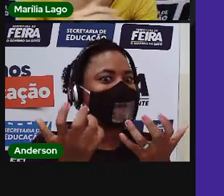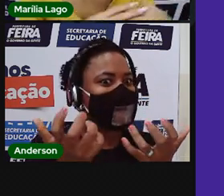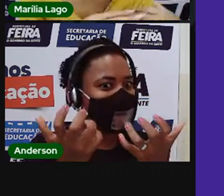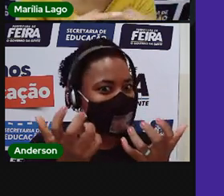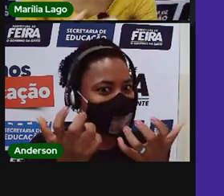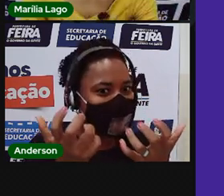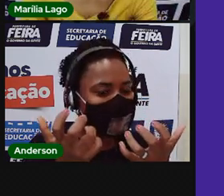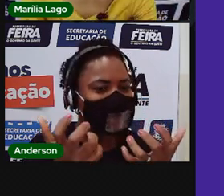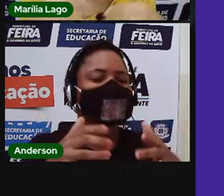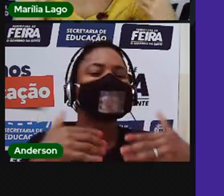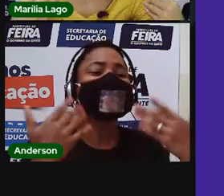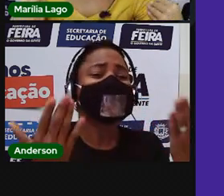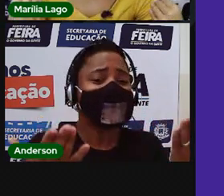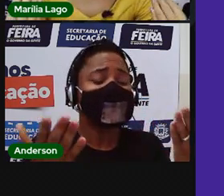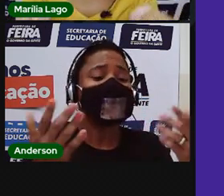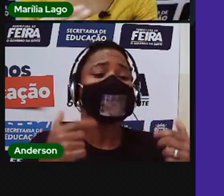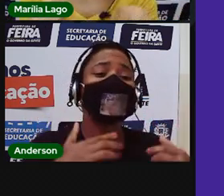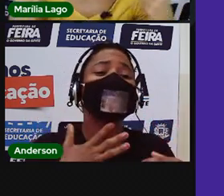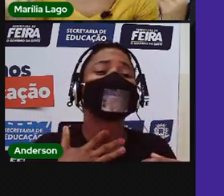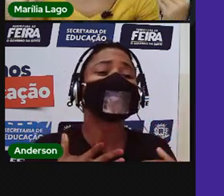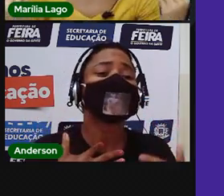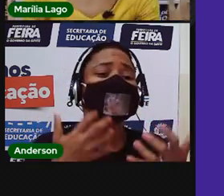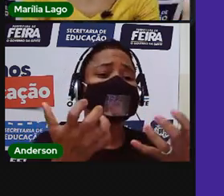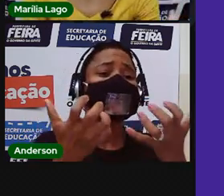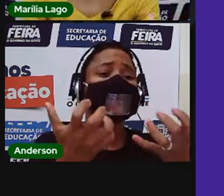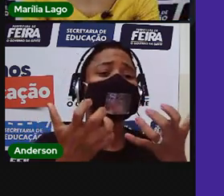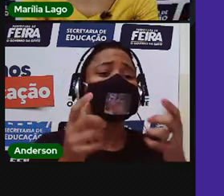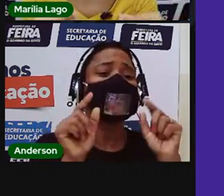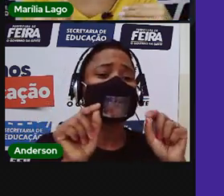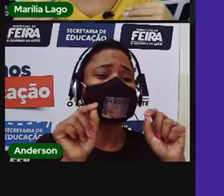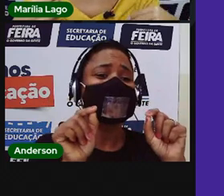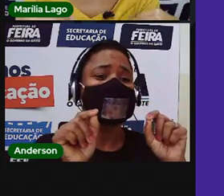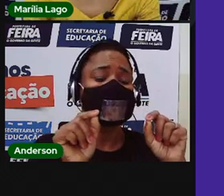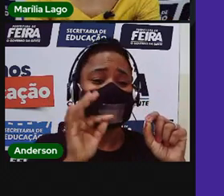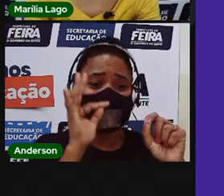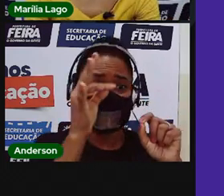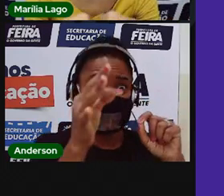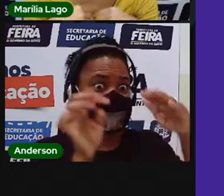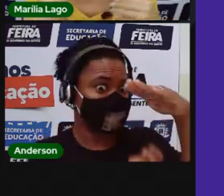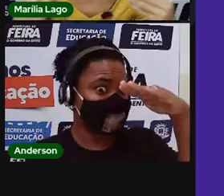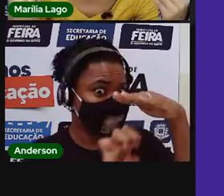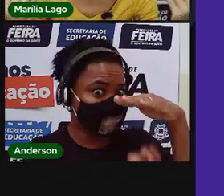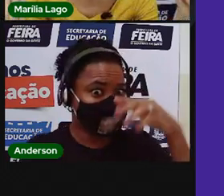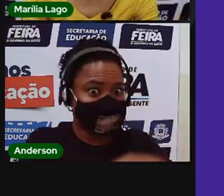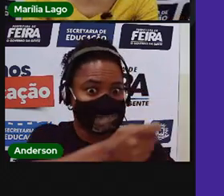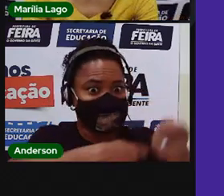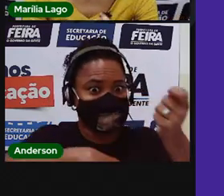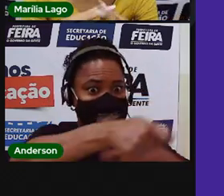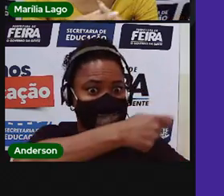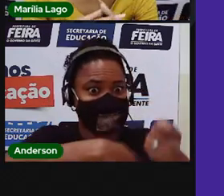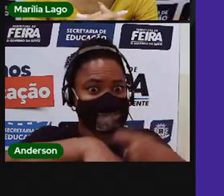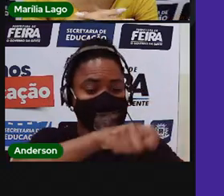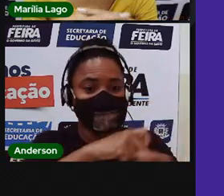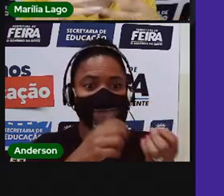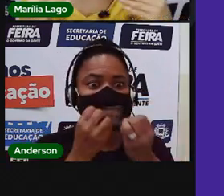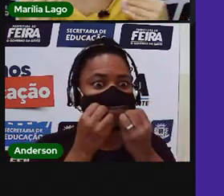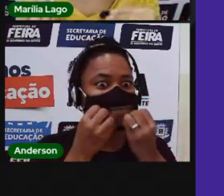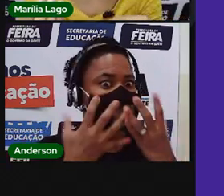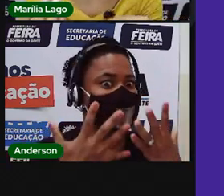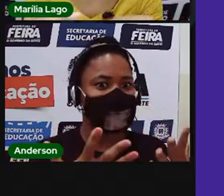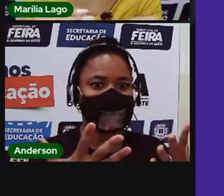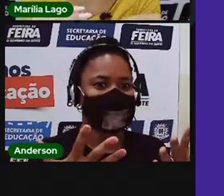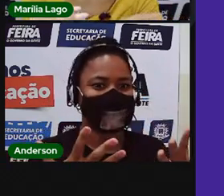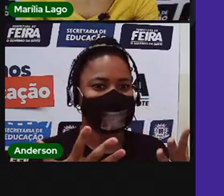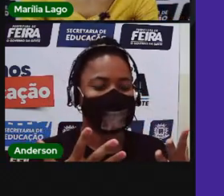chegar com isso tudo? Se eu quero ser um empreendedor de sucesso, se eu quero trabalhar com isso, onde eu